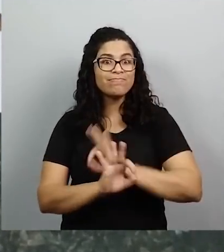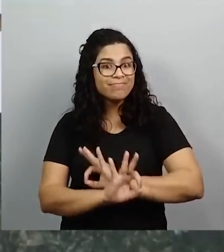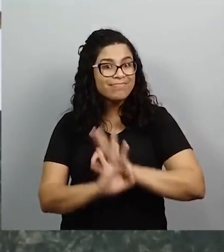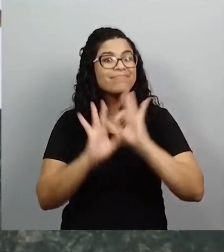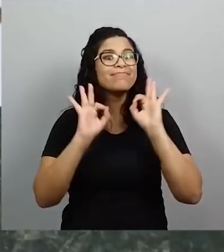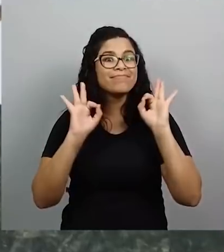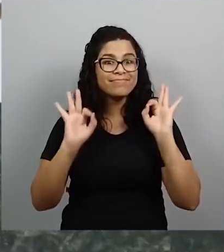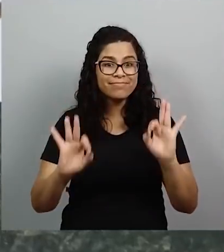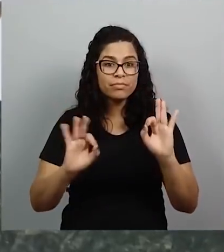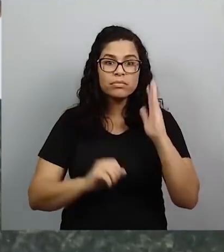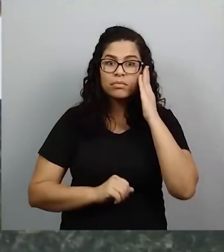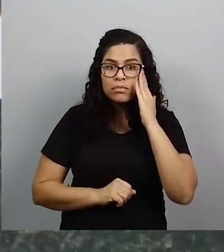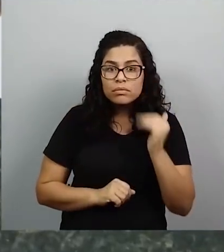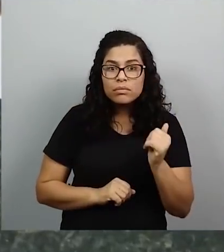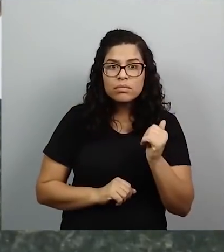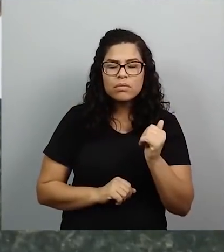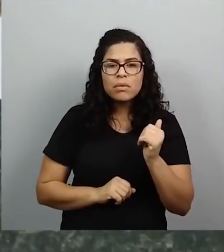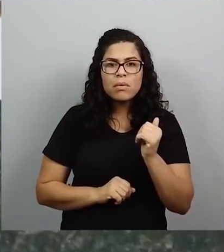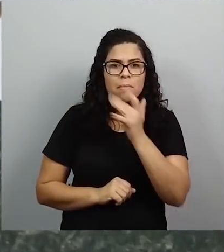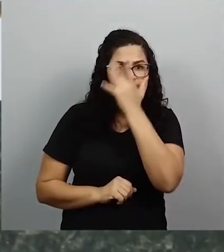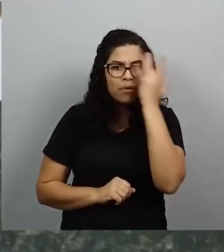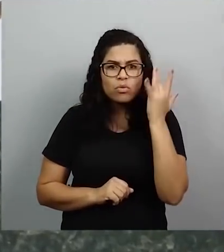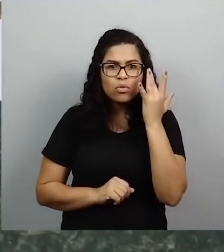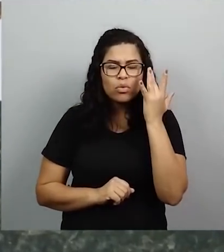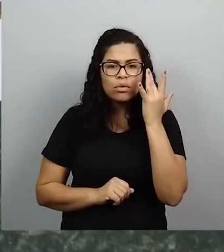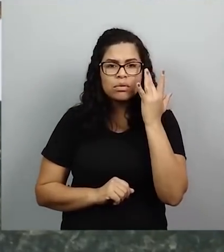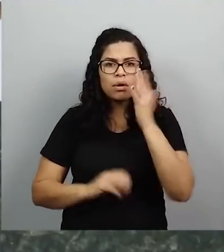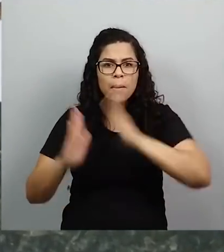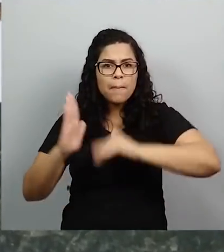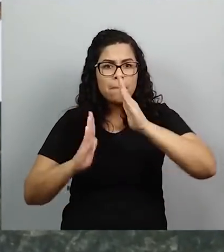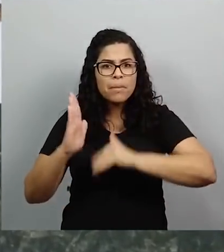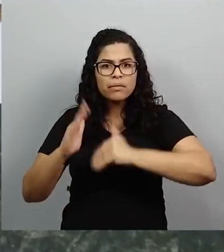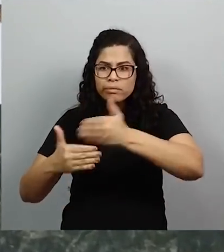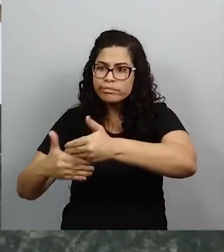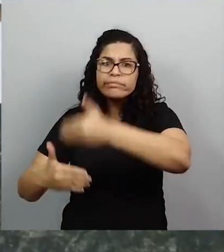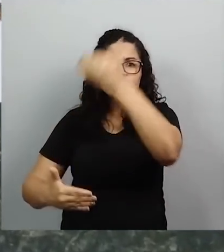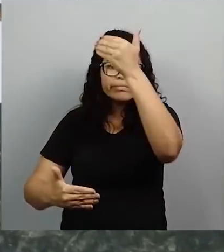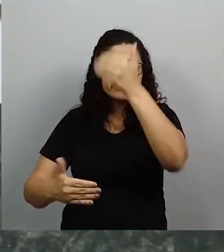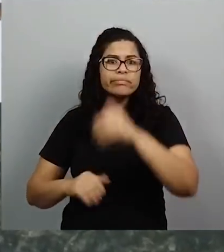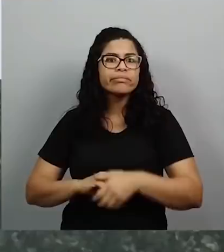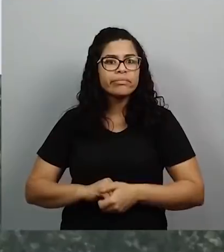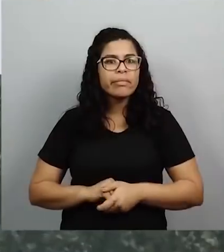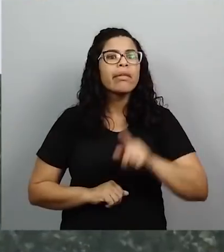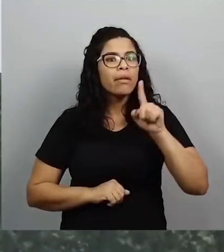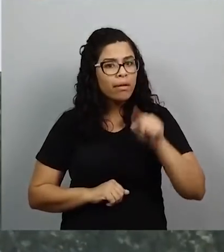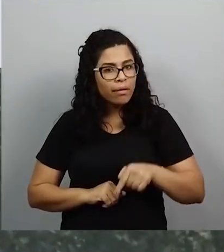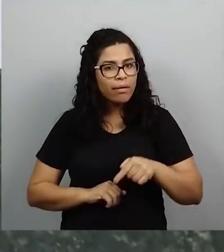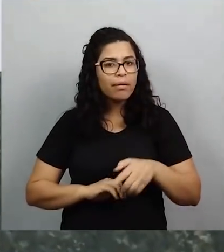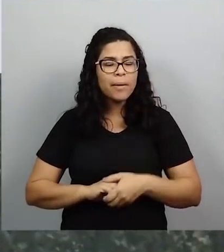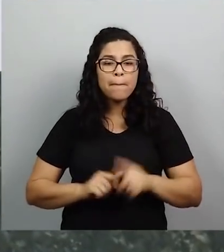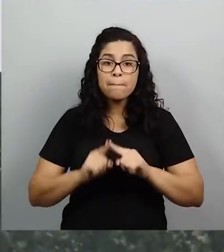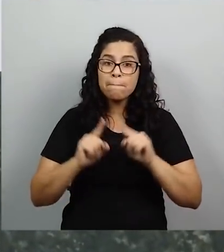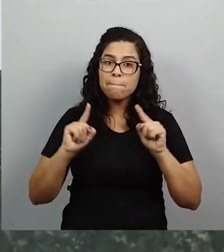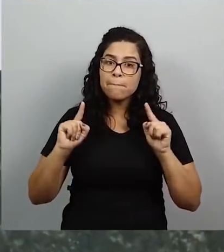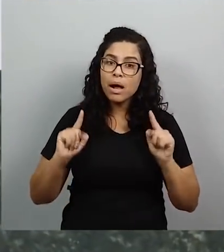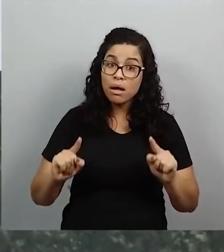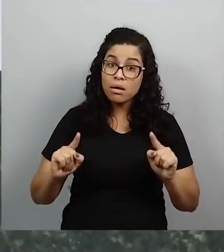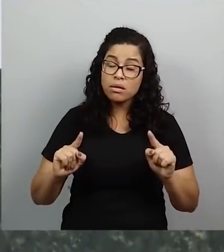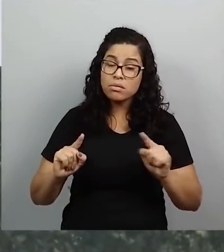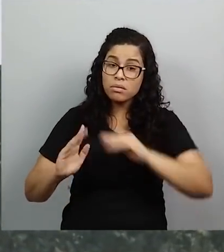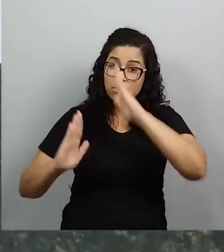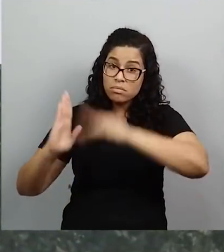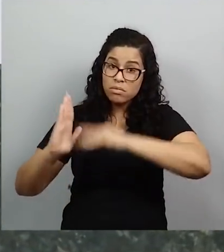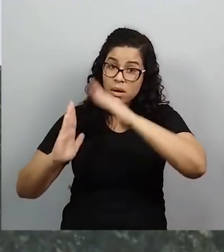incrível. Vocês sabiam que tem gente que faz essa tinta e pinta a parede? Pois é. Mas para pintar a